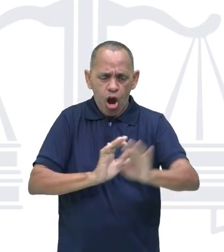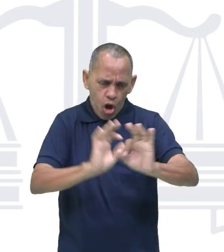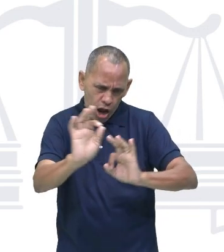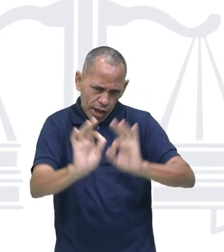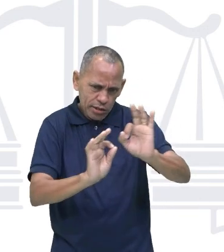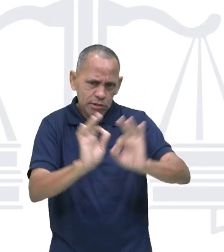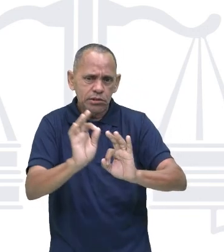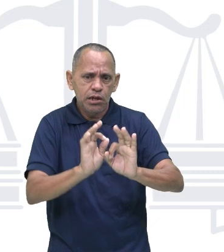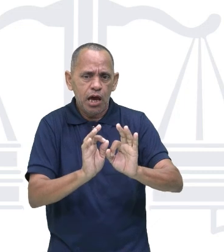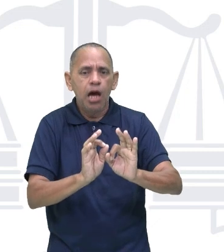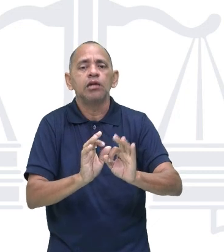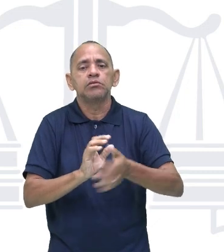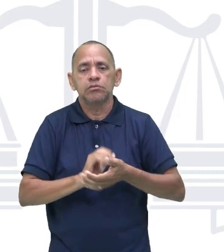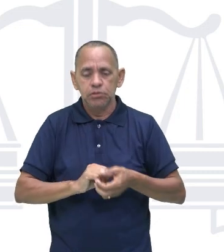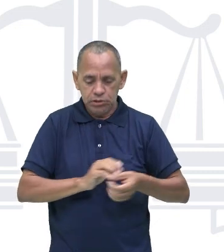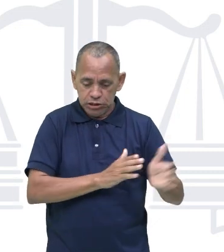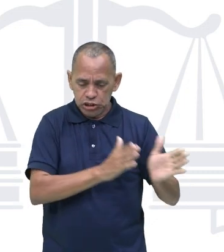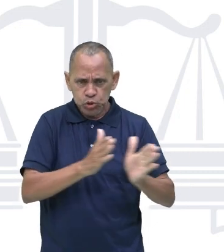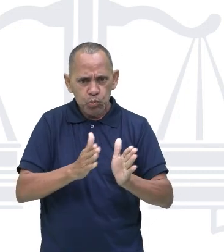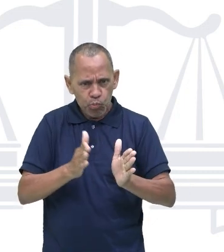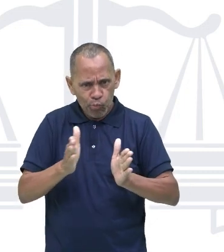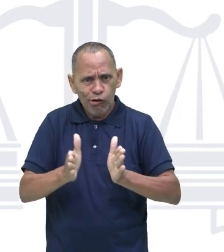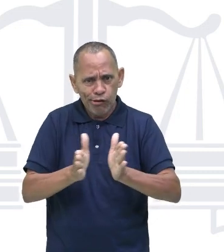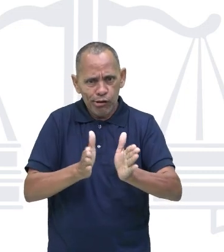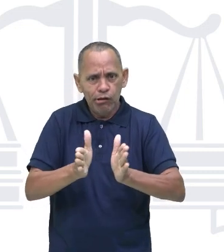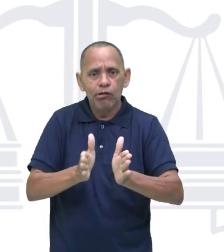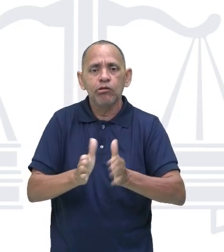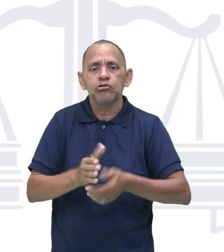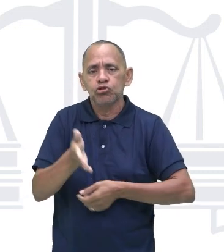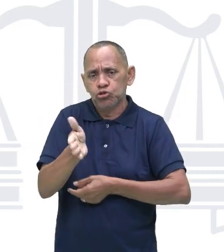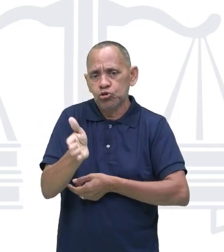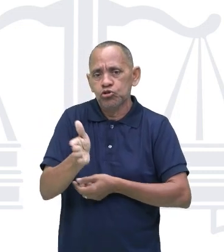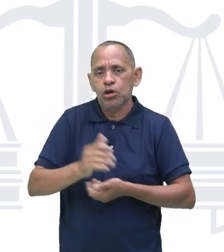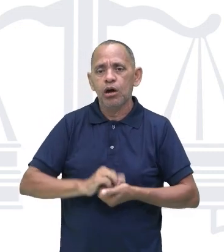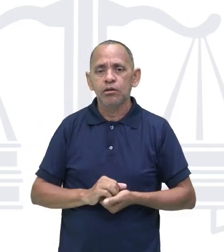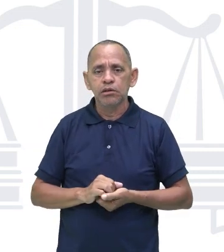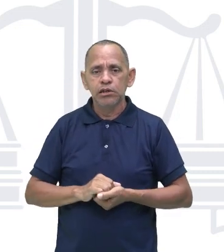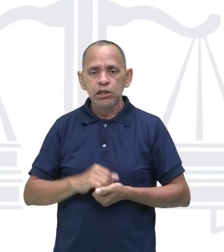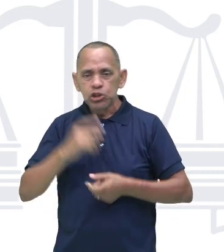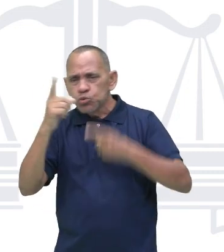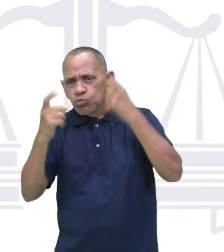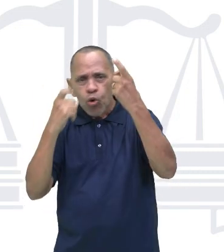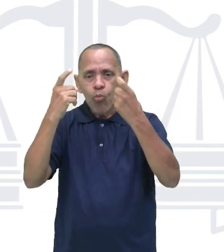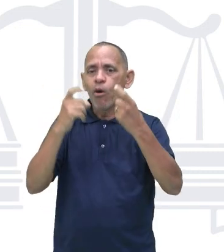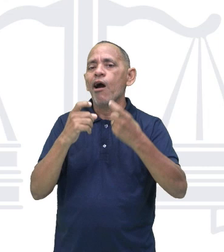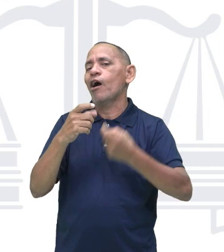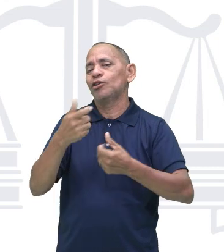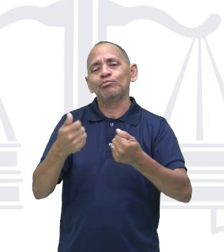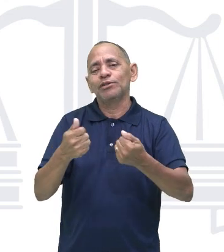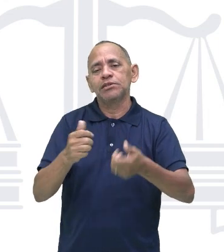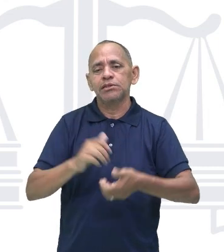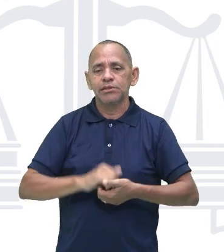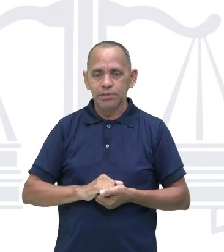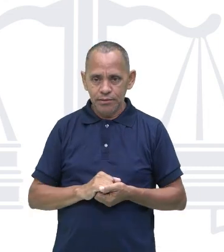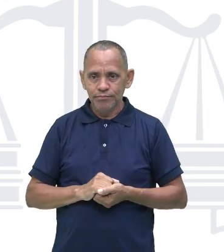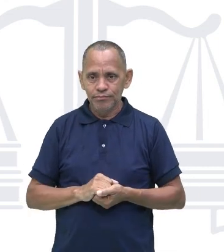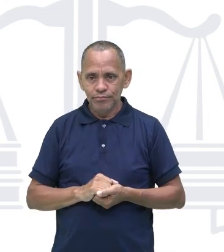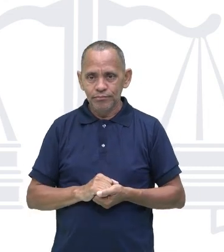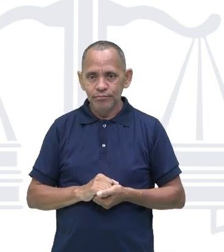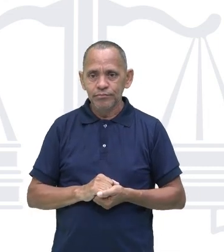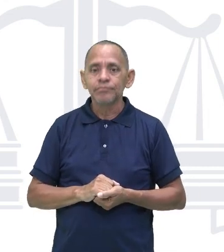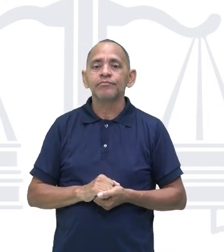Então, todo o alinhamento já foi feito, não tem com que se preocupar com relação a isso. E com relação às